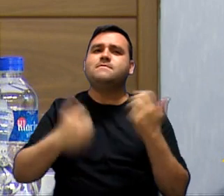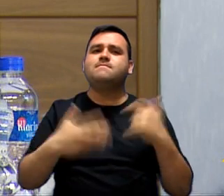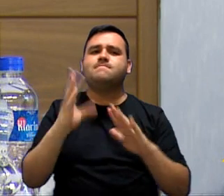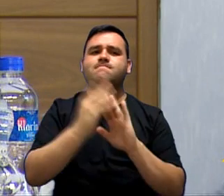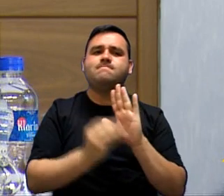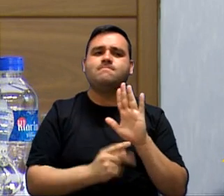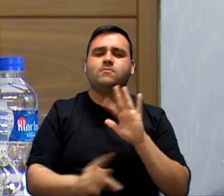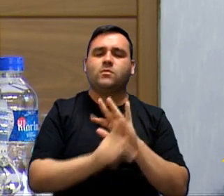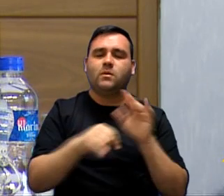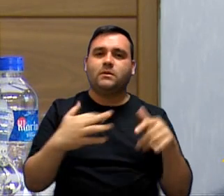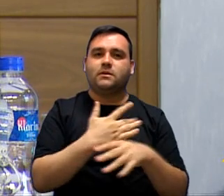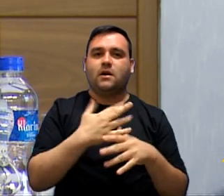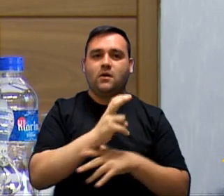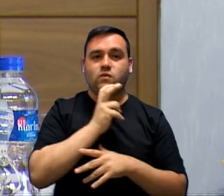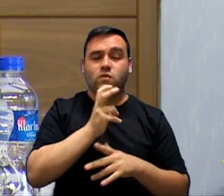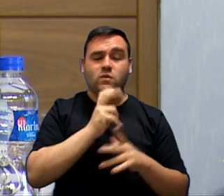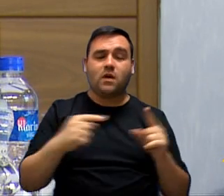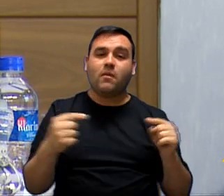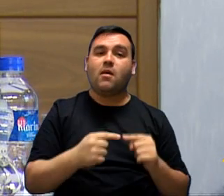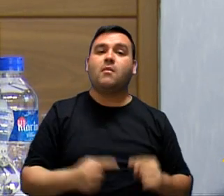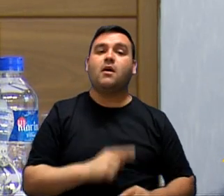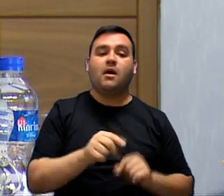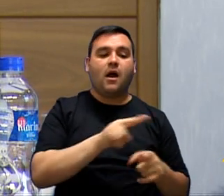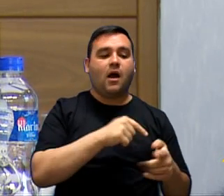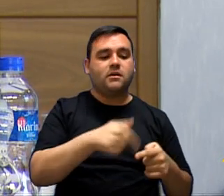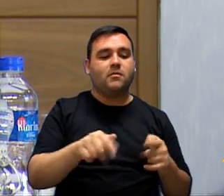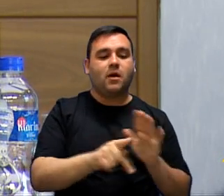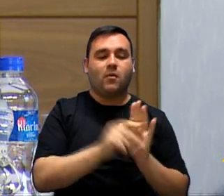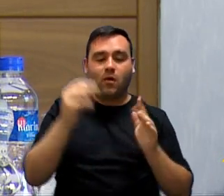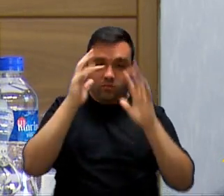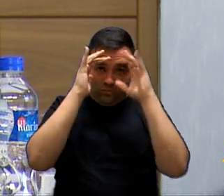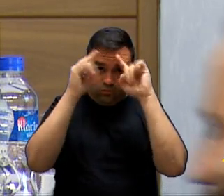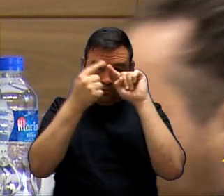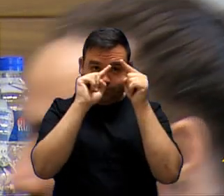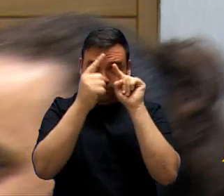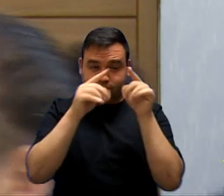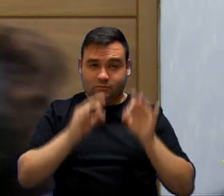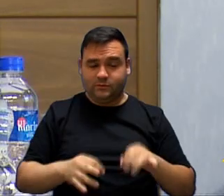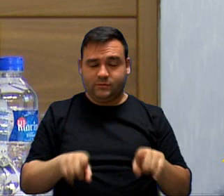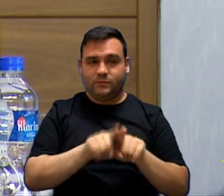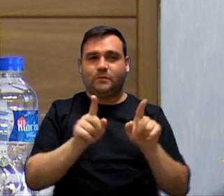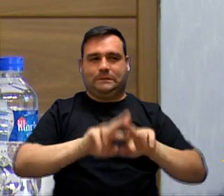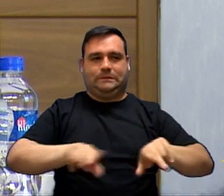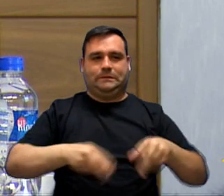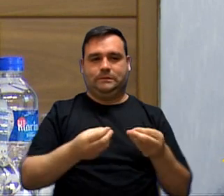no calendário oficial do município de Sorocaba a Semana Municipal de Saúde Mental e de Altas Providências.